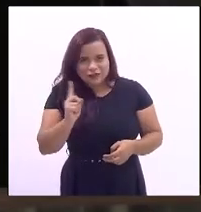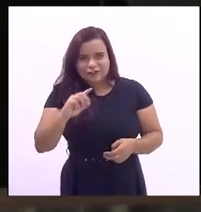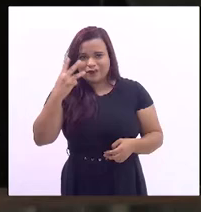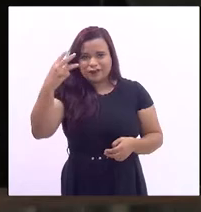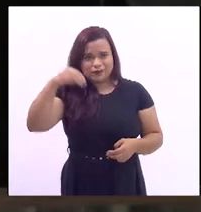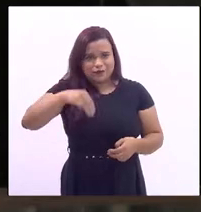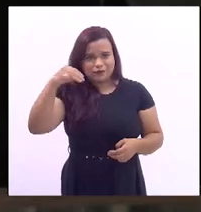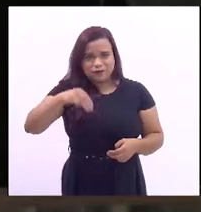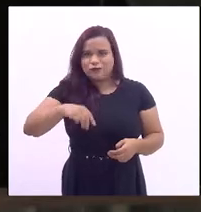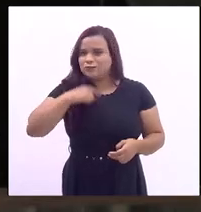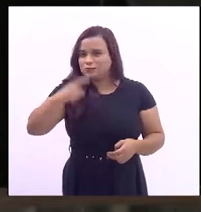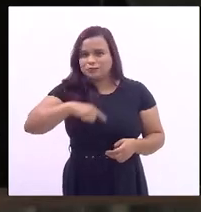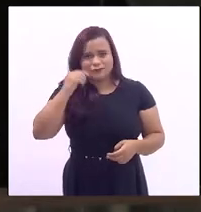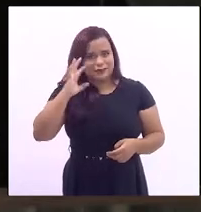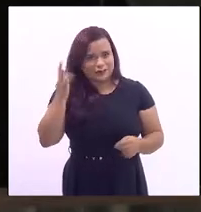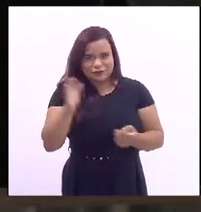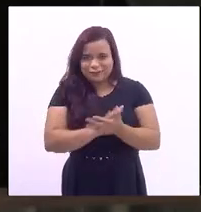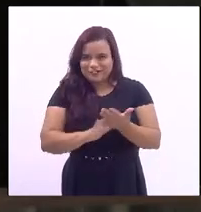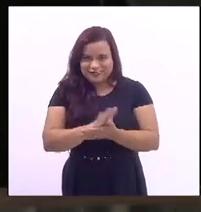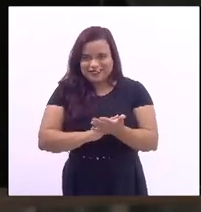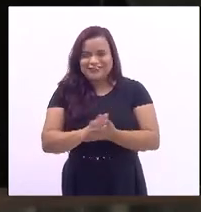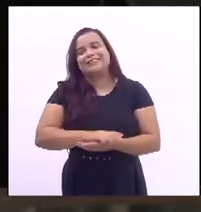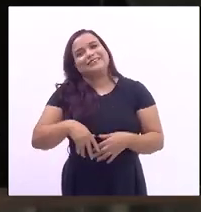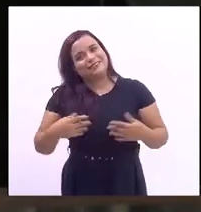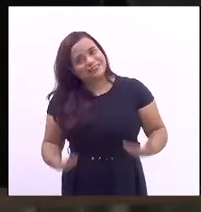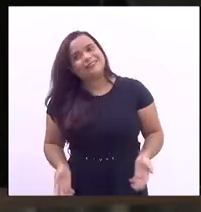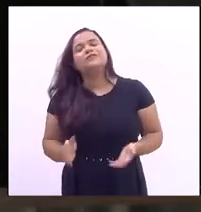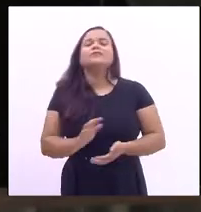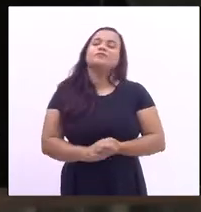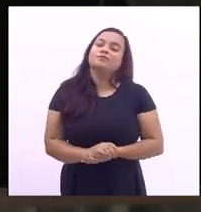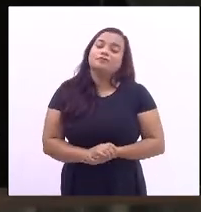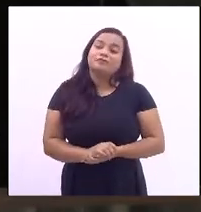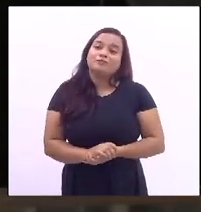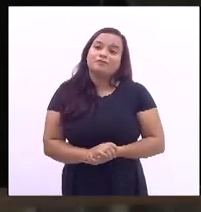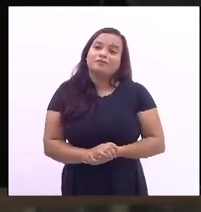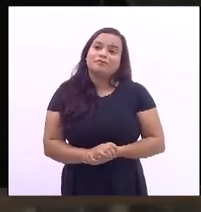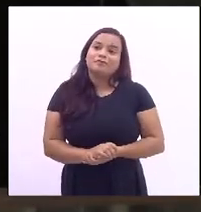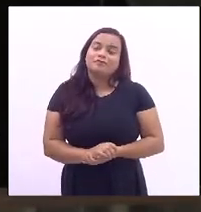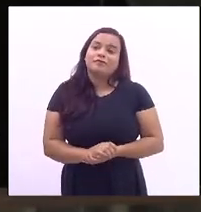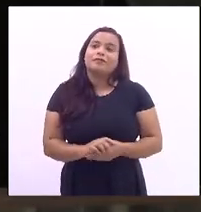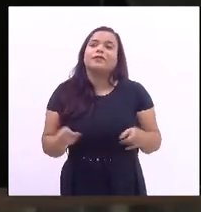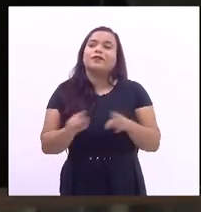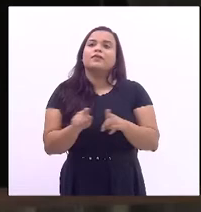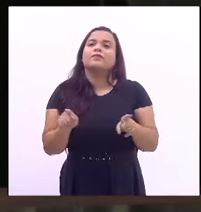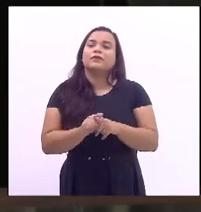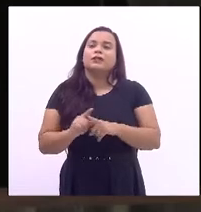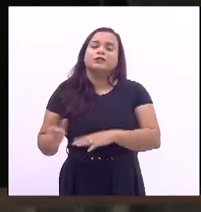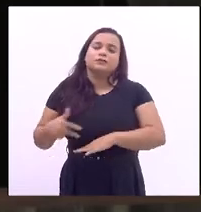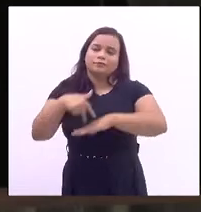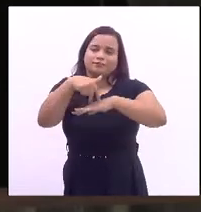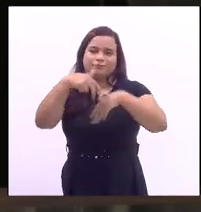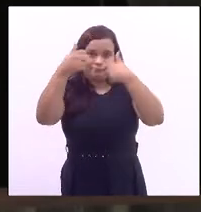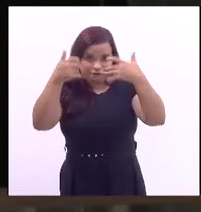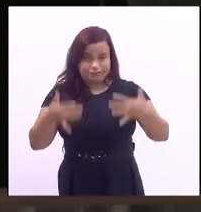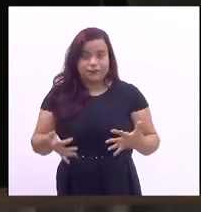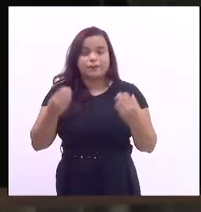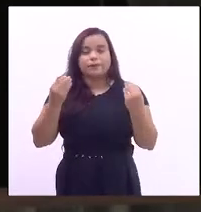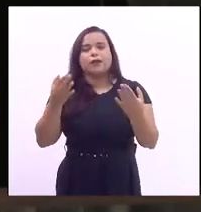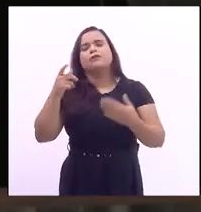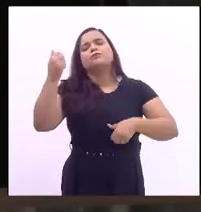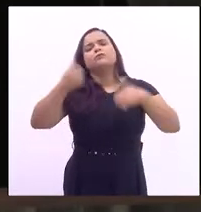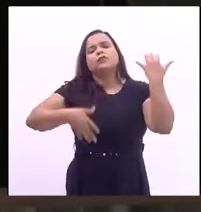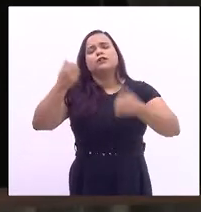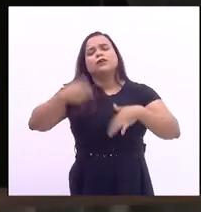não resolverá né E se chegar essa Tribuna exatamente para